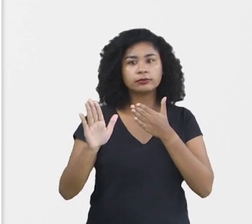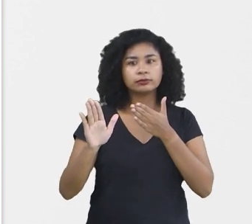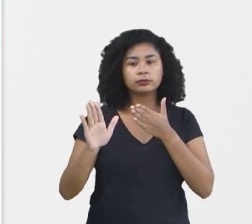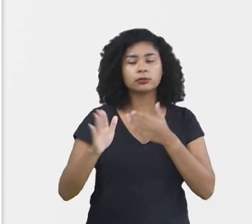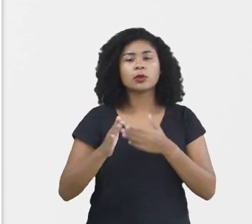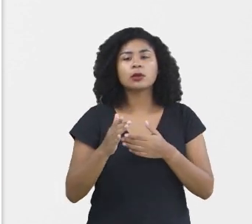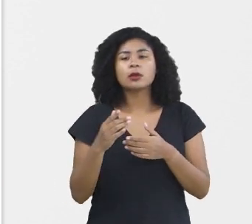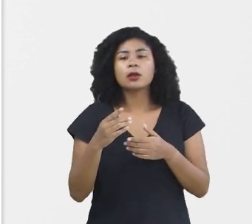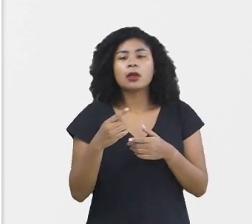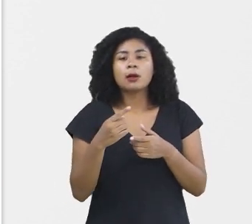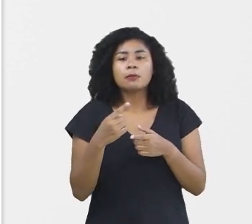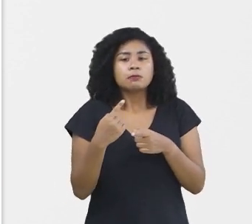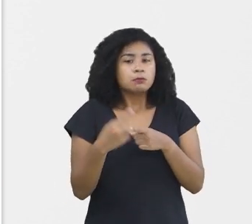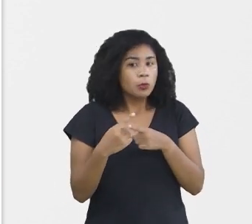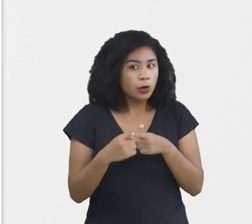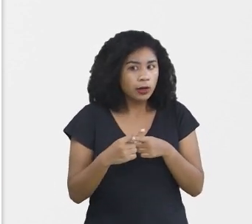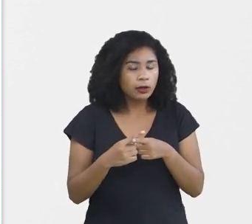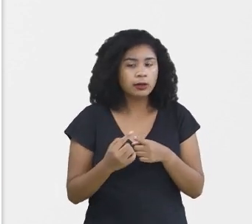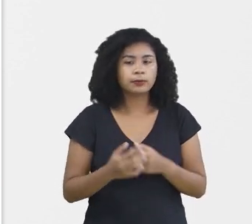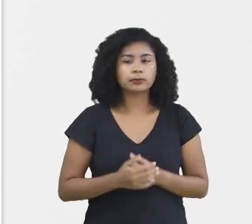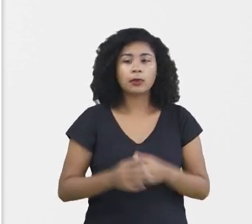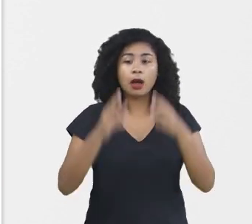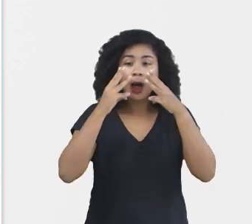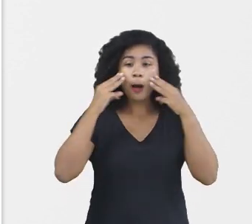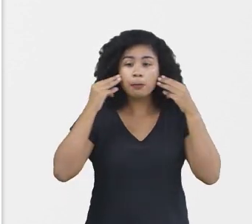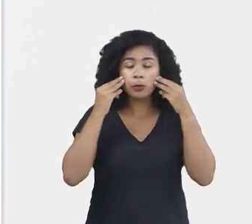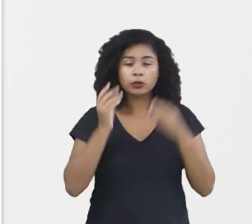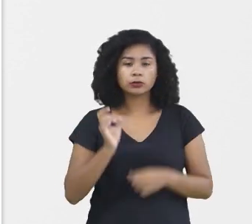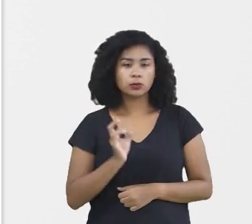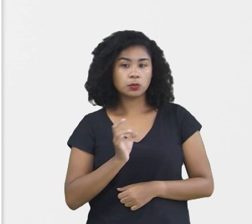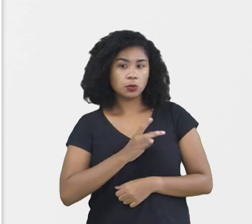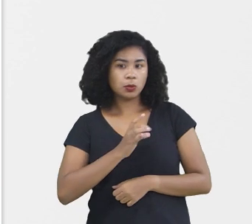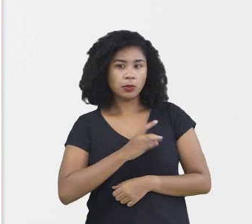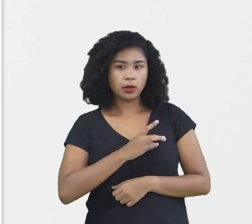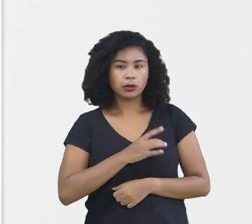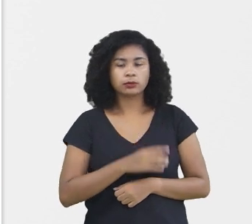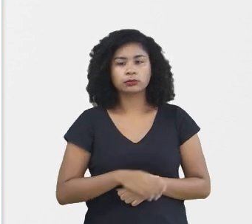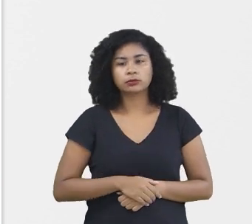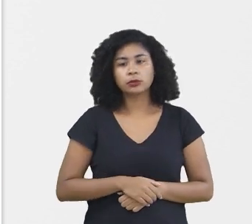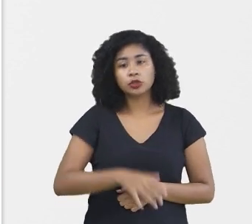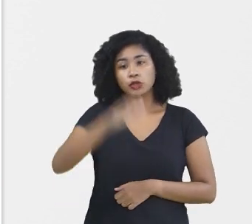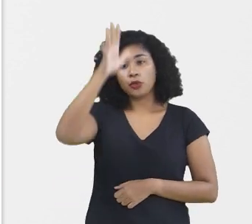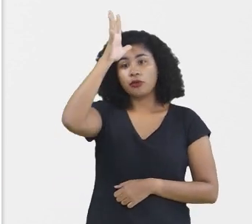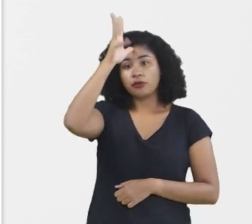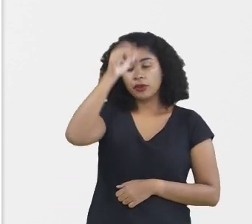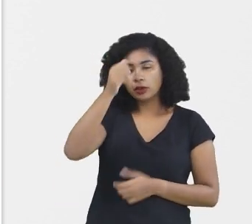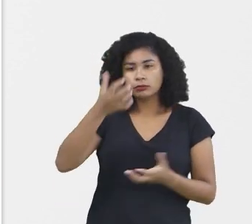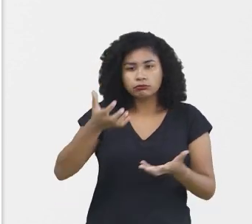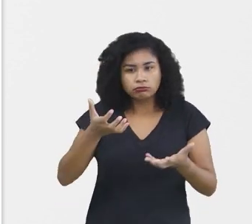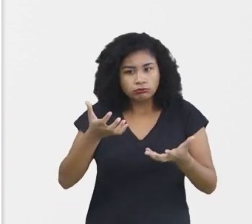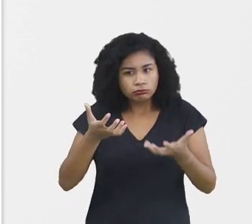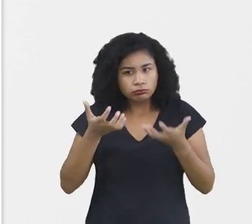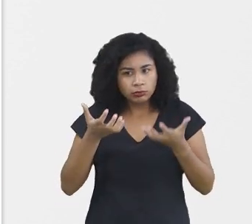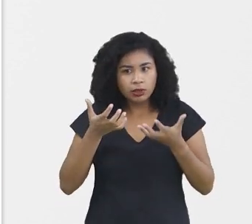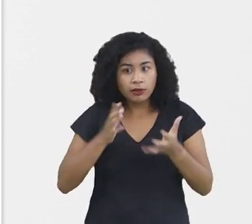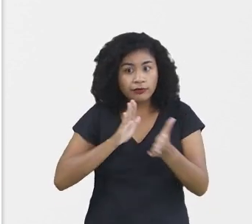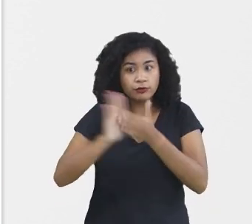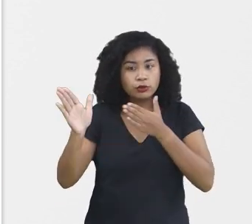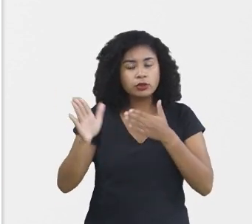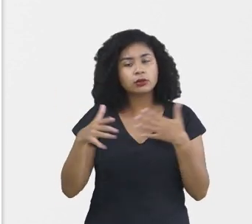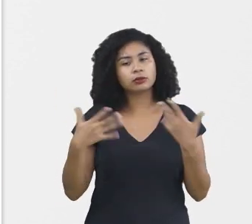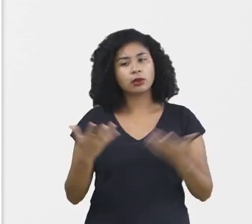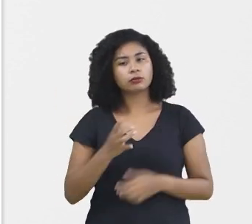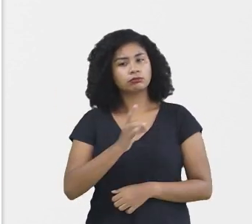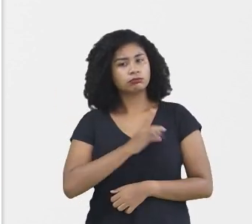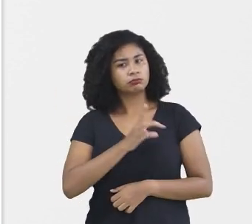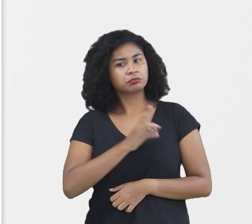raposa, né? Portanto, a alternativa é a letra B, queriam escapar da raposa. Esse é o gabarito, né?